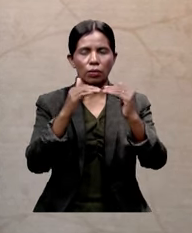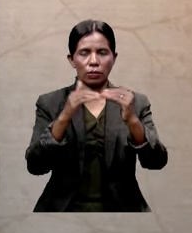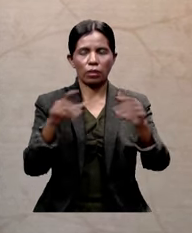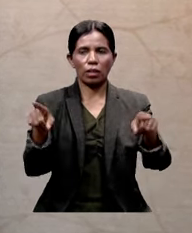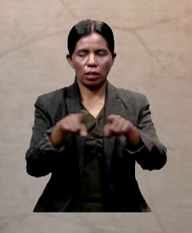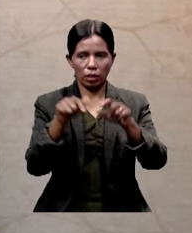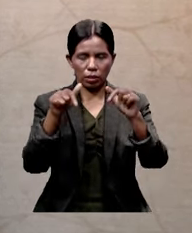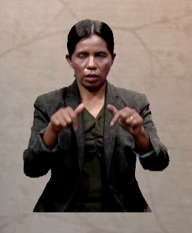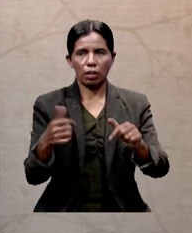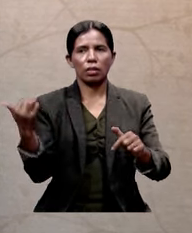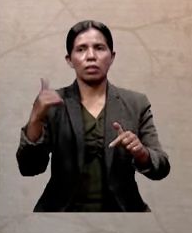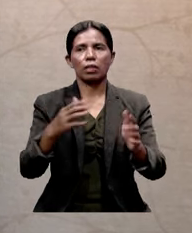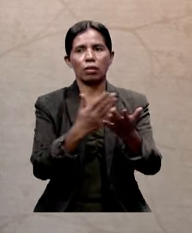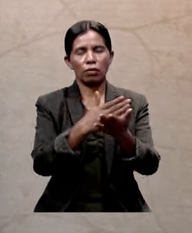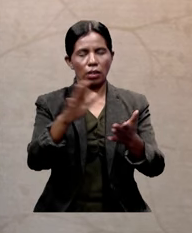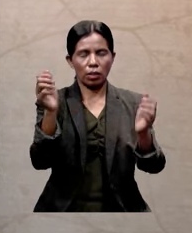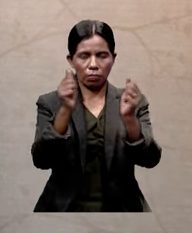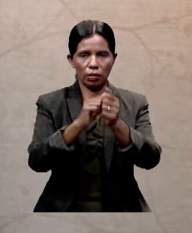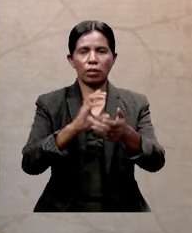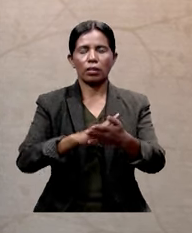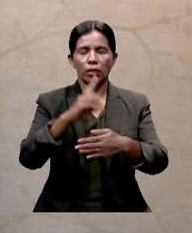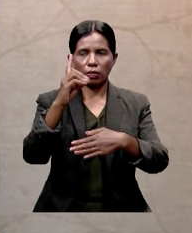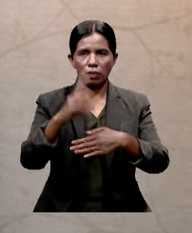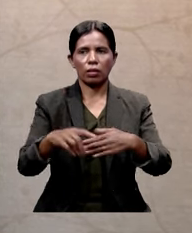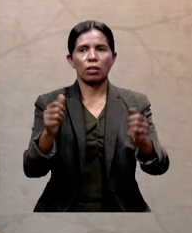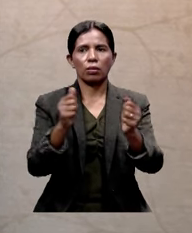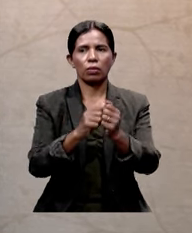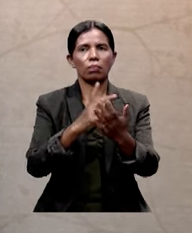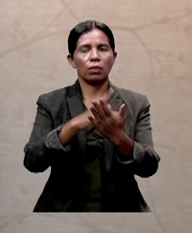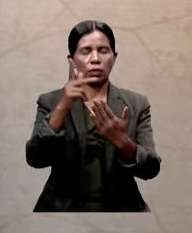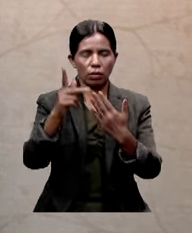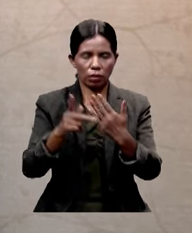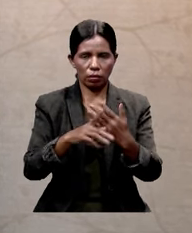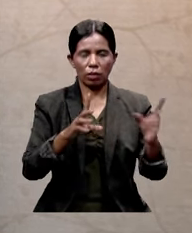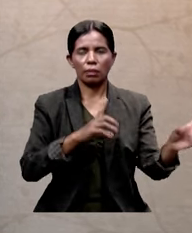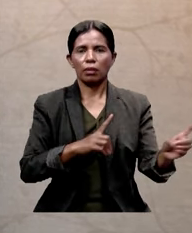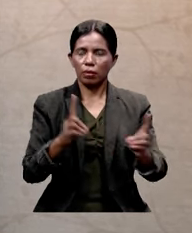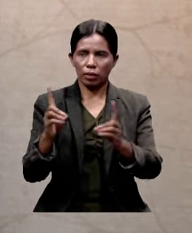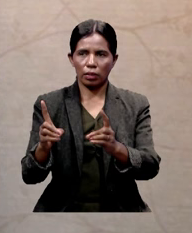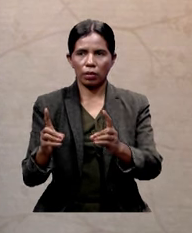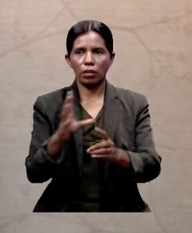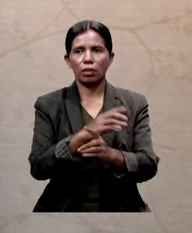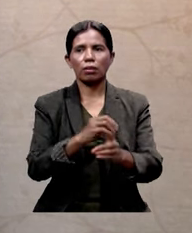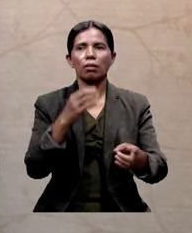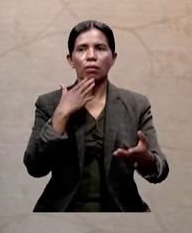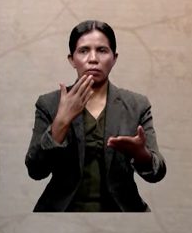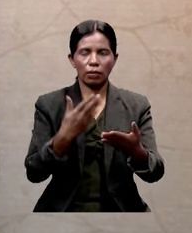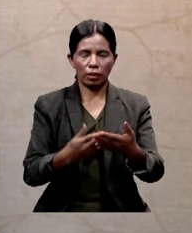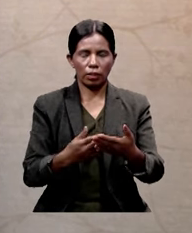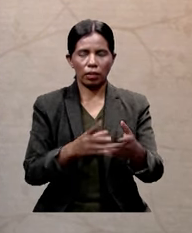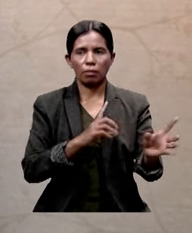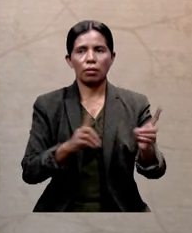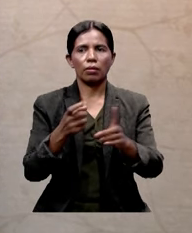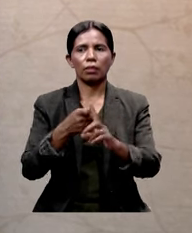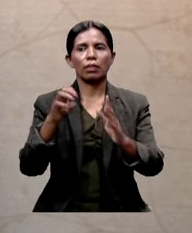será partilhava mal o desenvolvimento russo e programas RERASIC, nem implementação, nem obstáculo, nem bem implementa